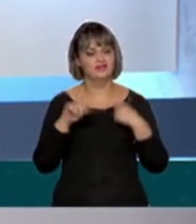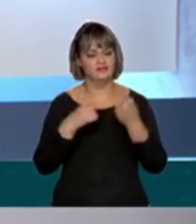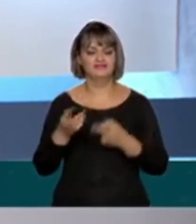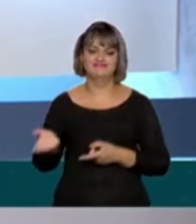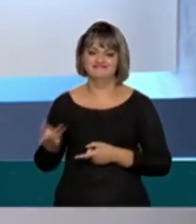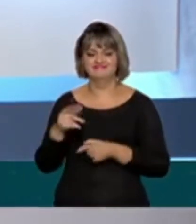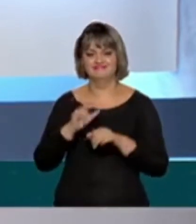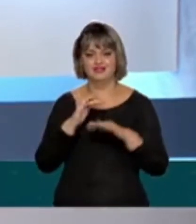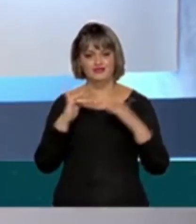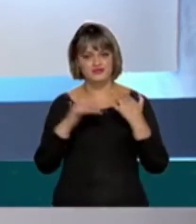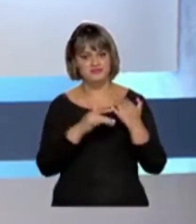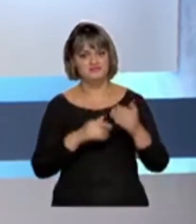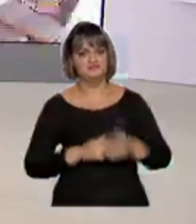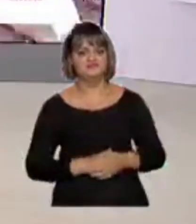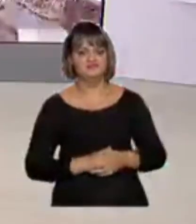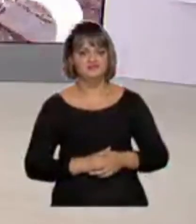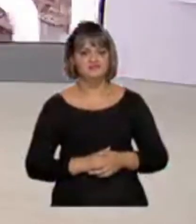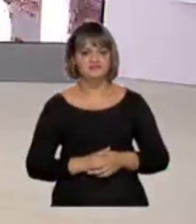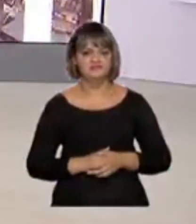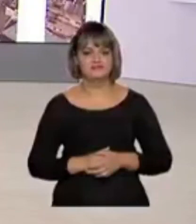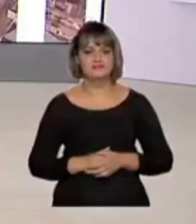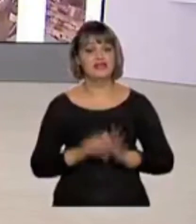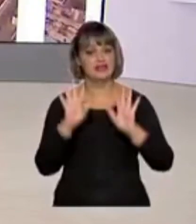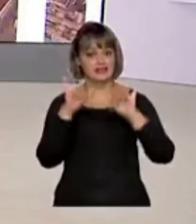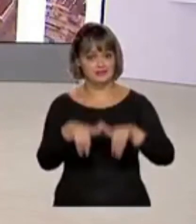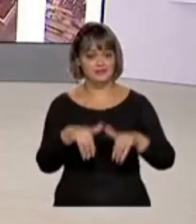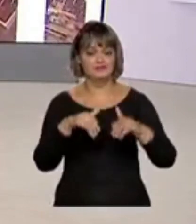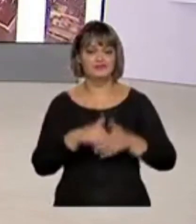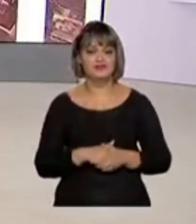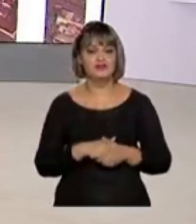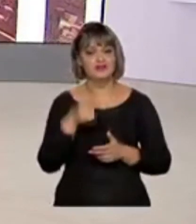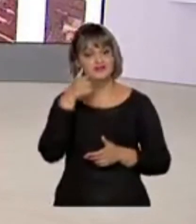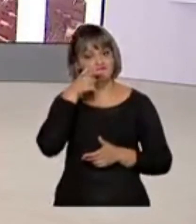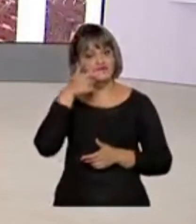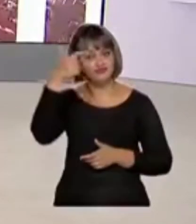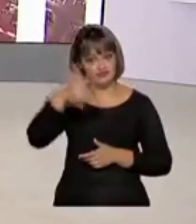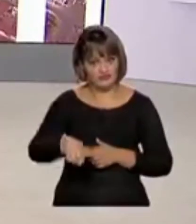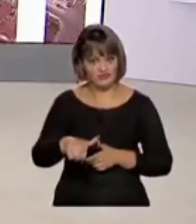nas nossas redes sociais. A gente fica por aqui. Para rever